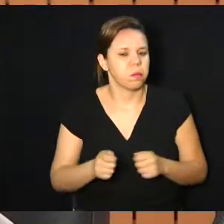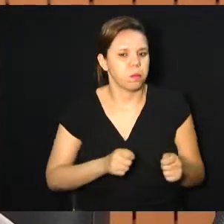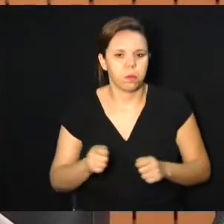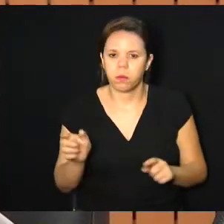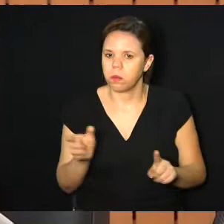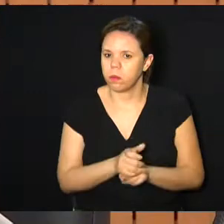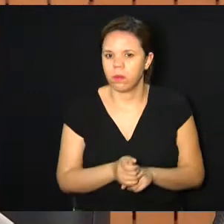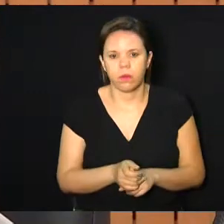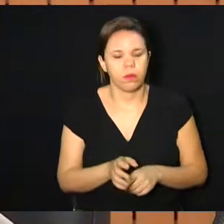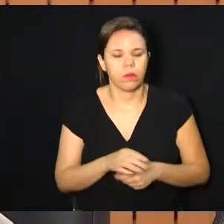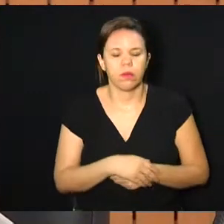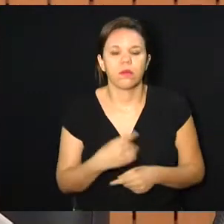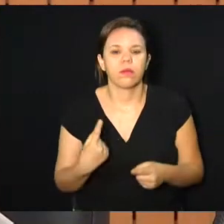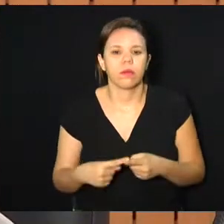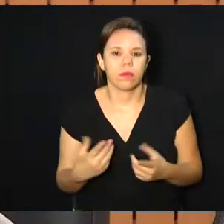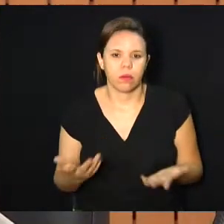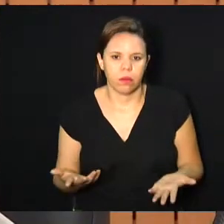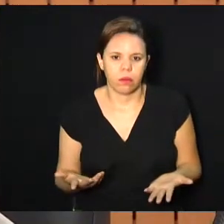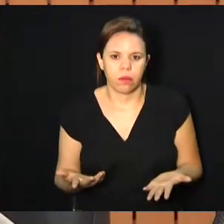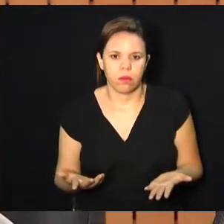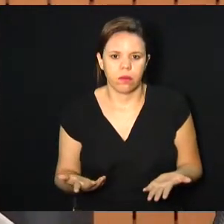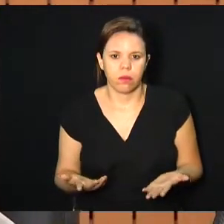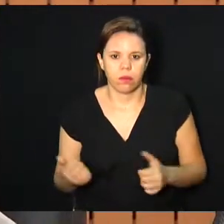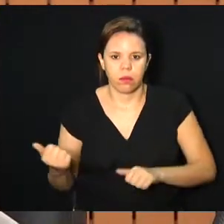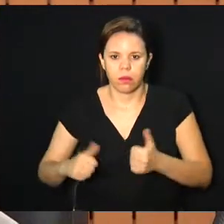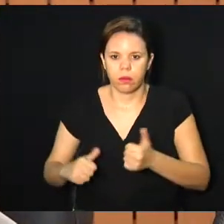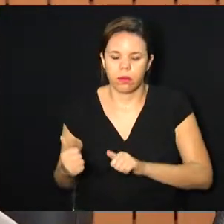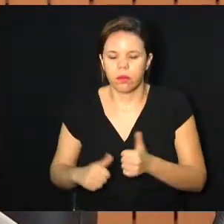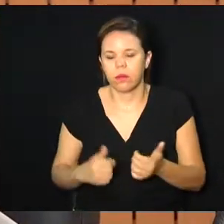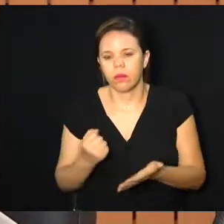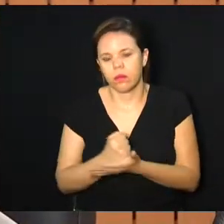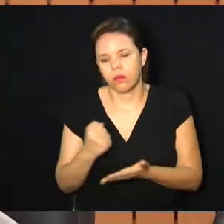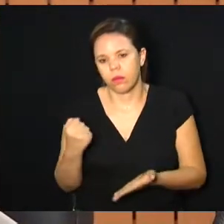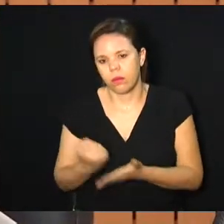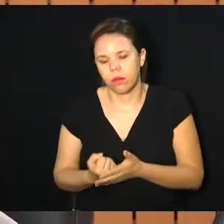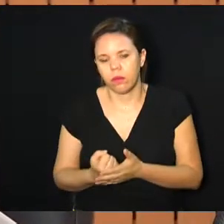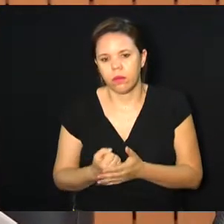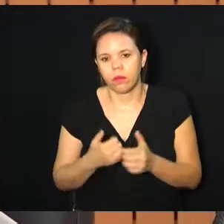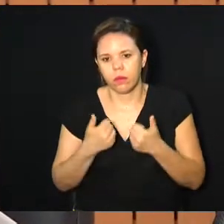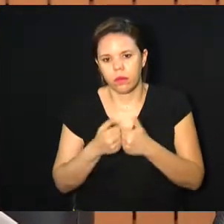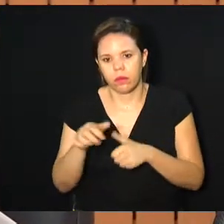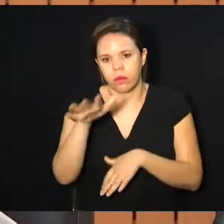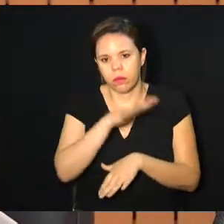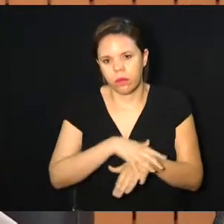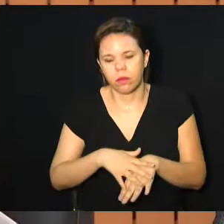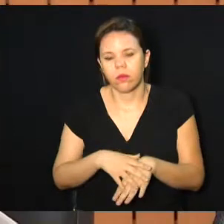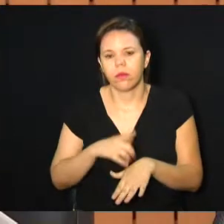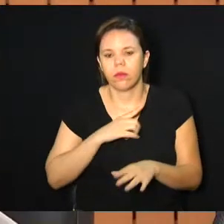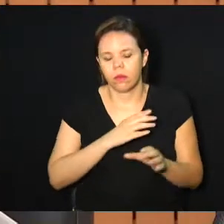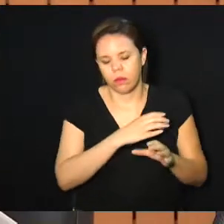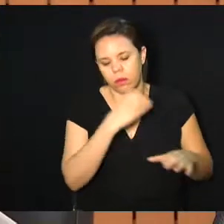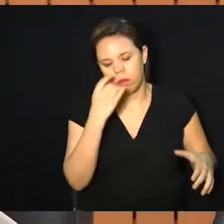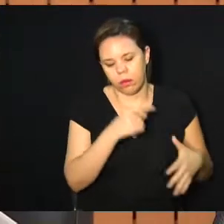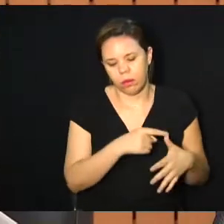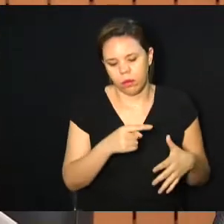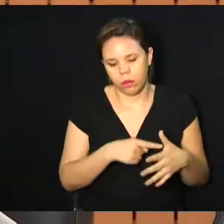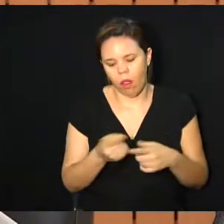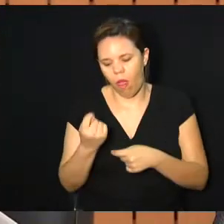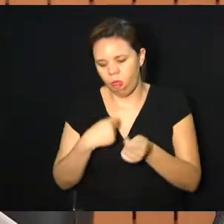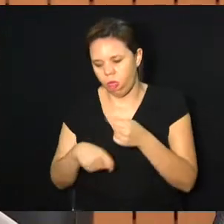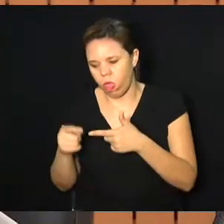muito, porque a licitação do transporte coletivo ela envolve engenharia,